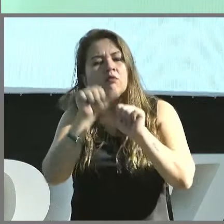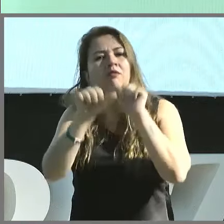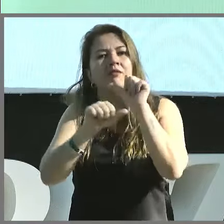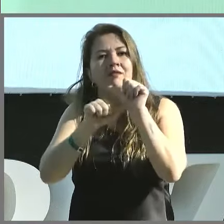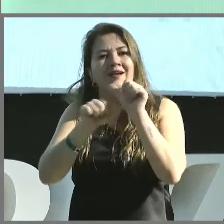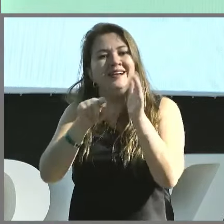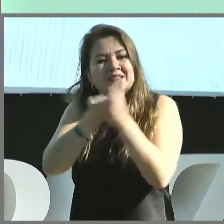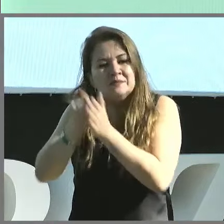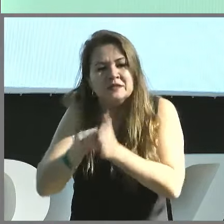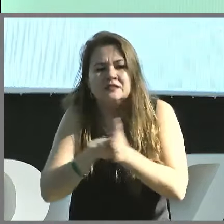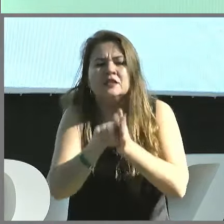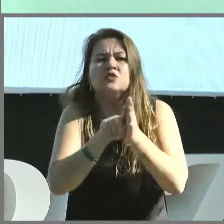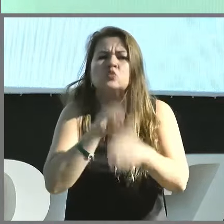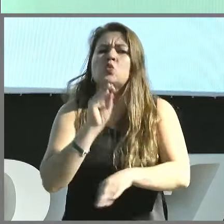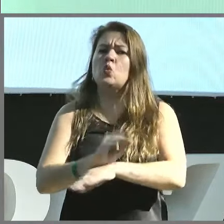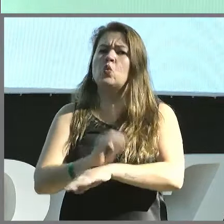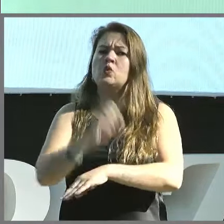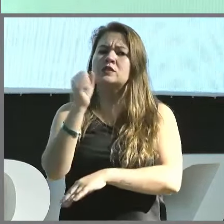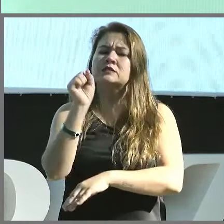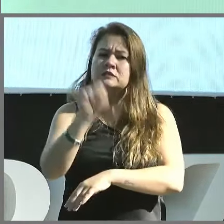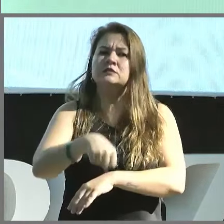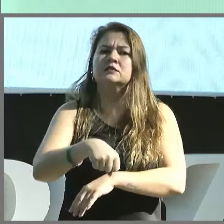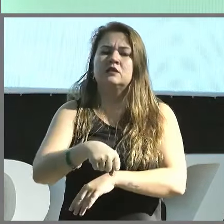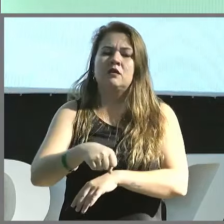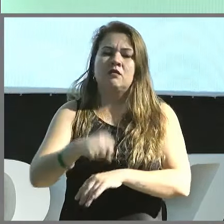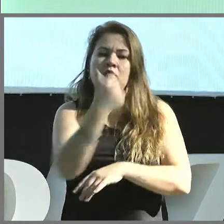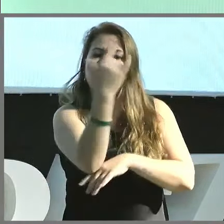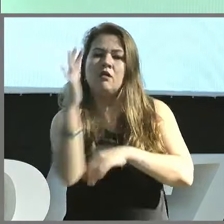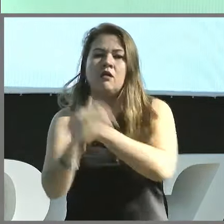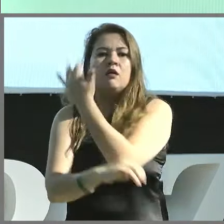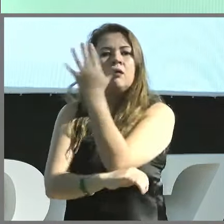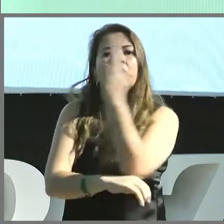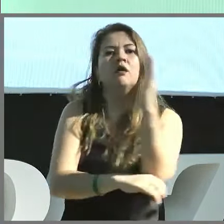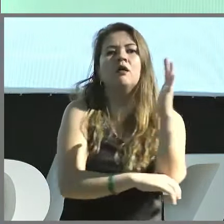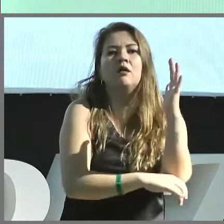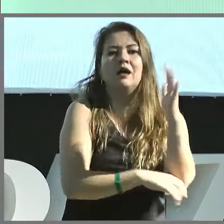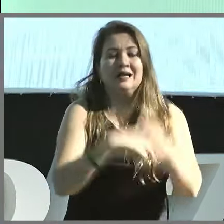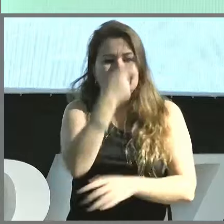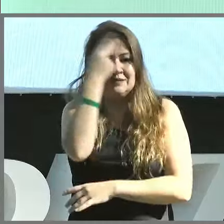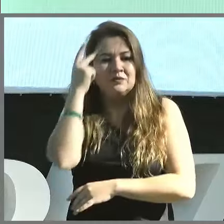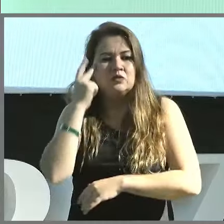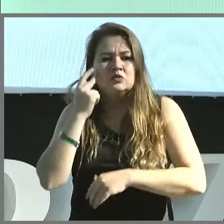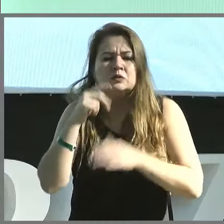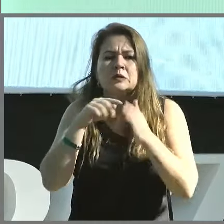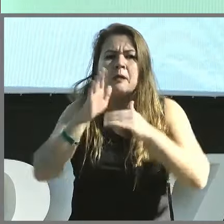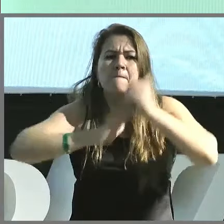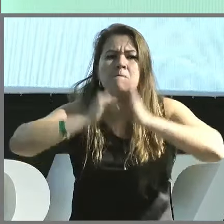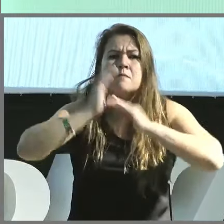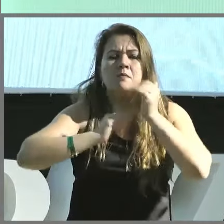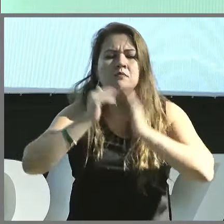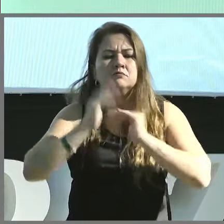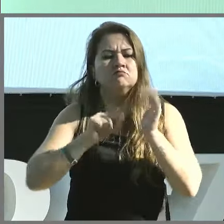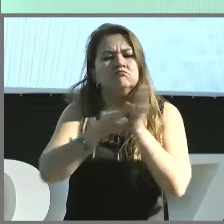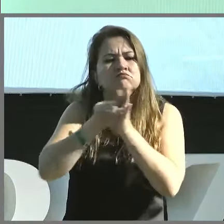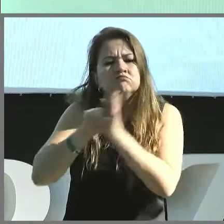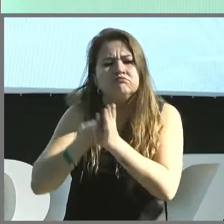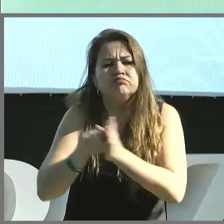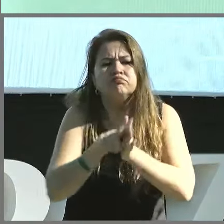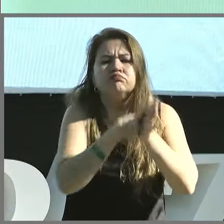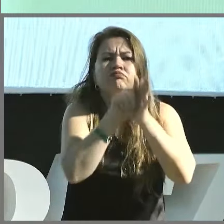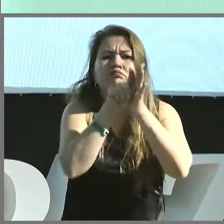natureza, o filósofo se debruça sobre a mente, os teólogos sobre a alma, e